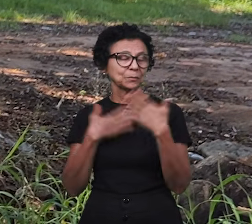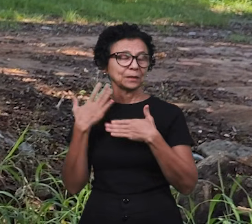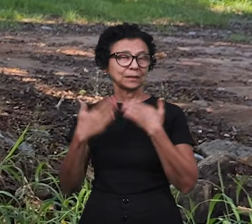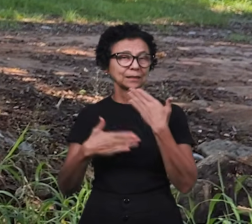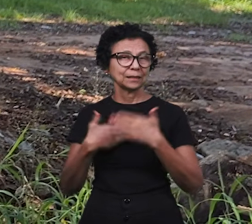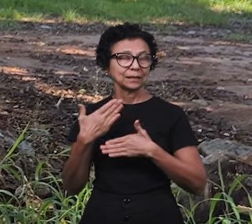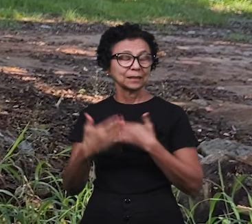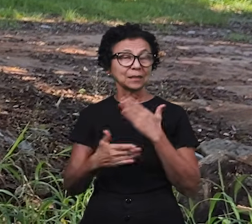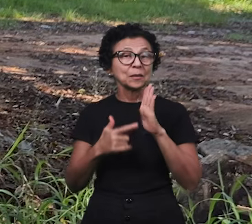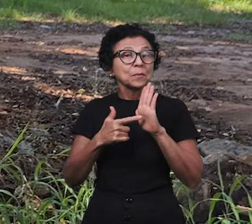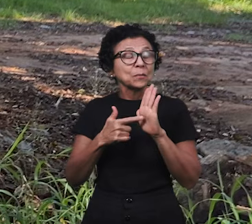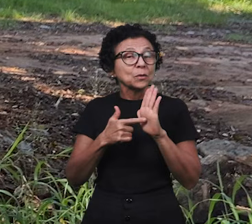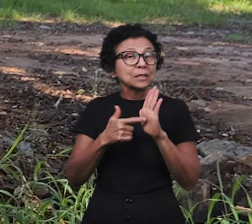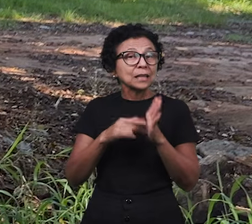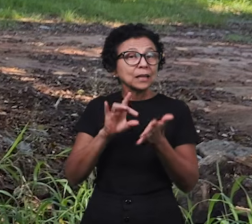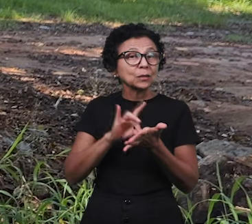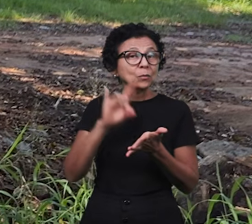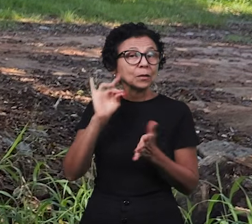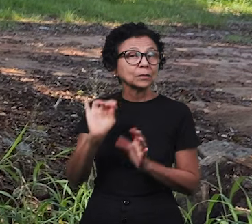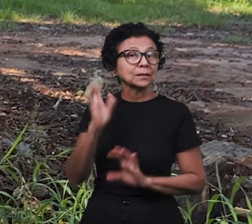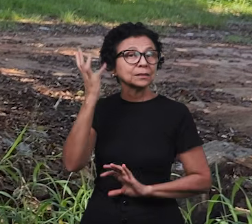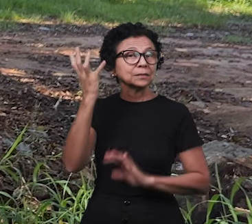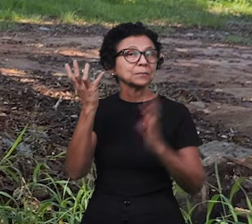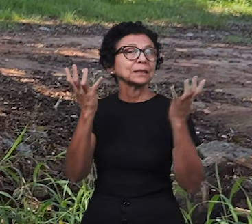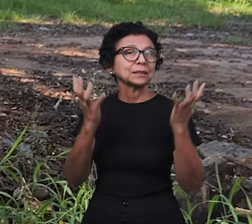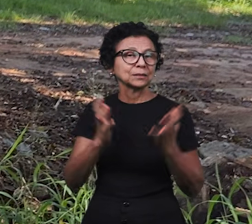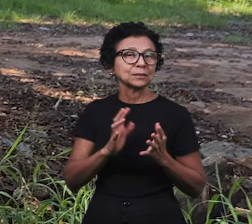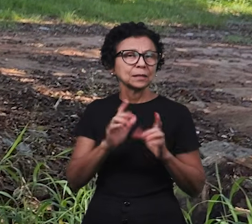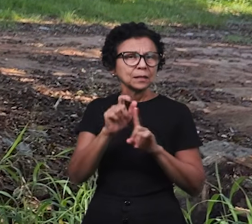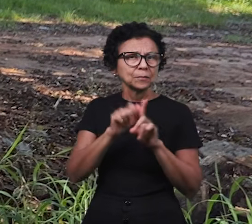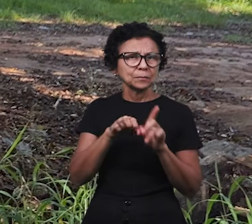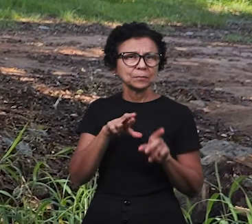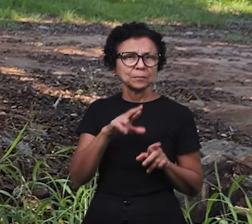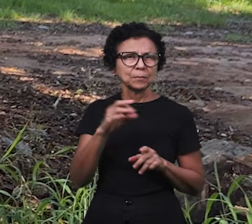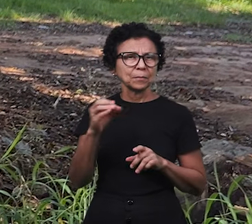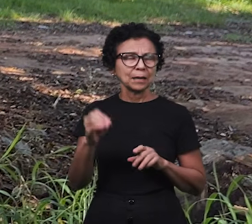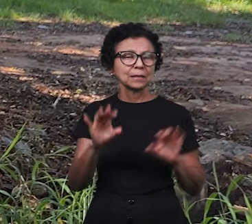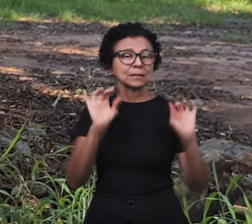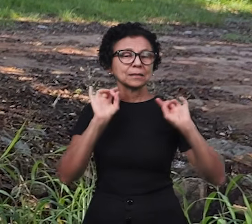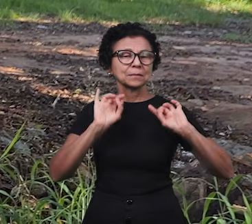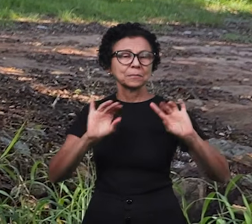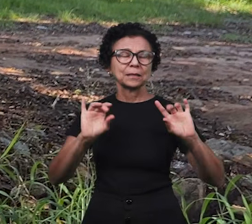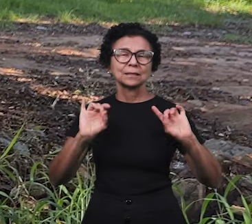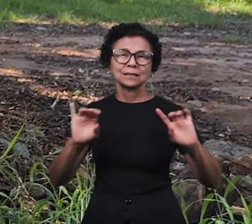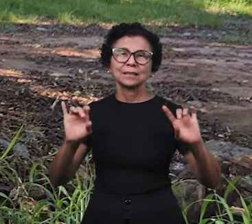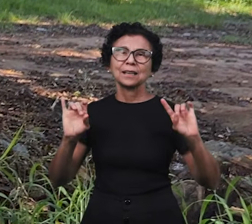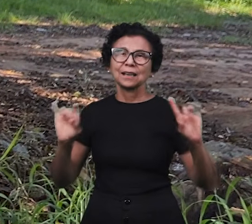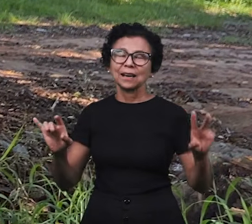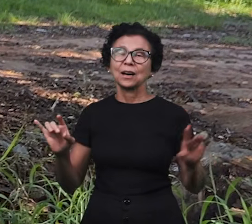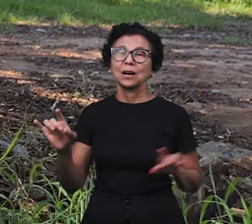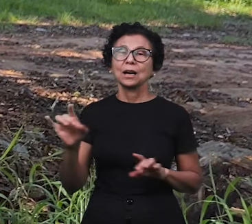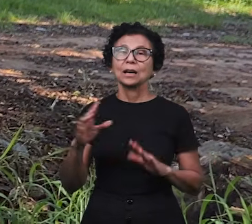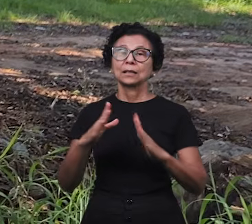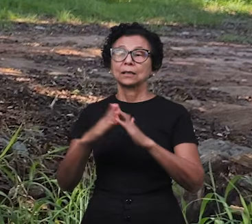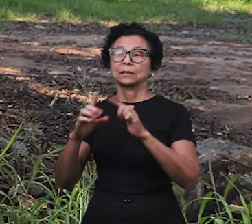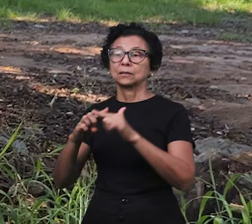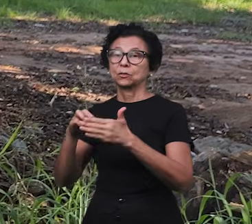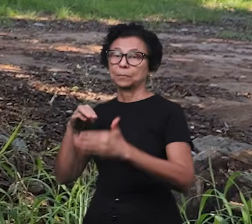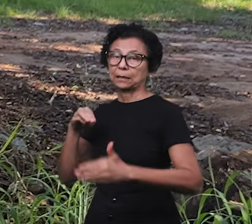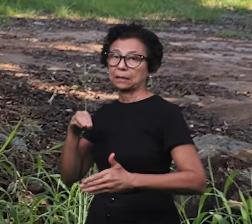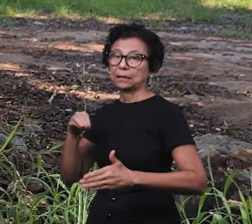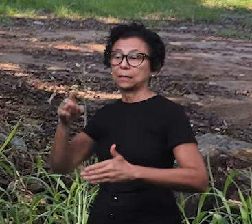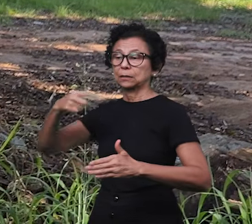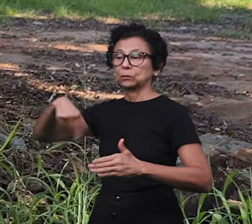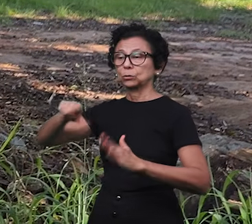edição com grande alegria, trazendo os últimos acontecimentos da região de Guarapari. Este mês de março tem sido um mês especial. É um mês que nós,